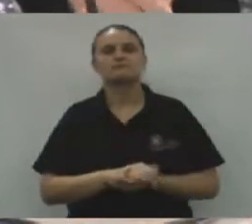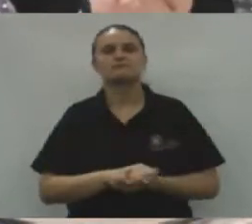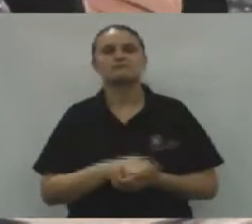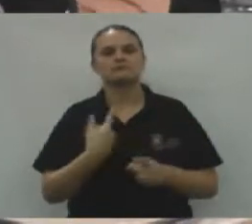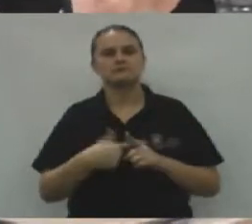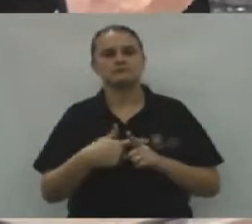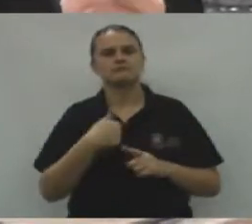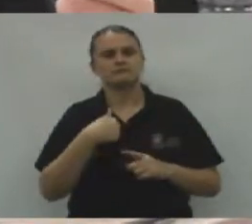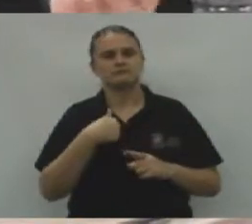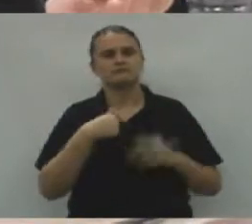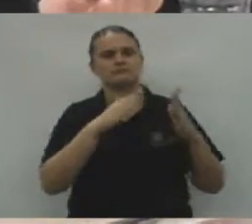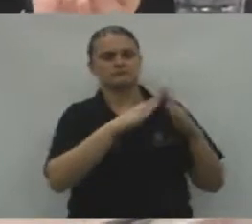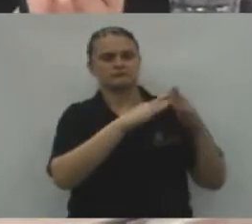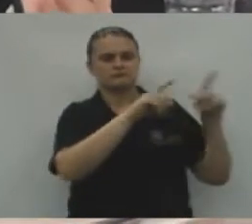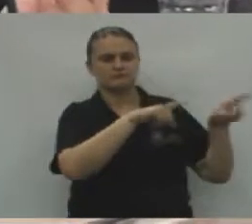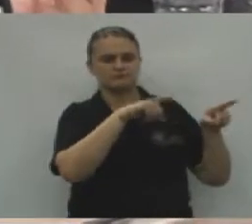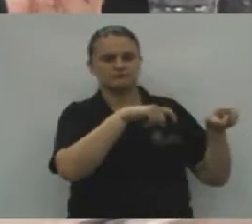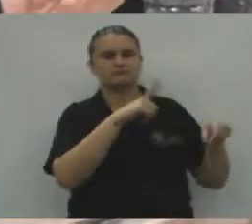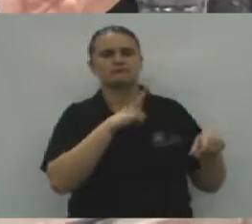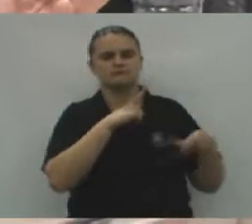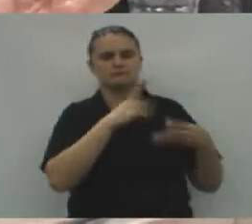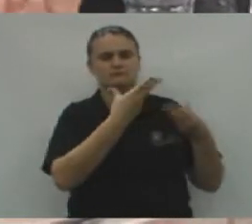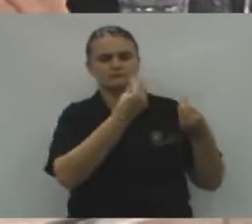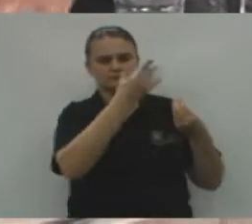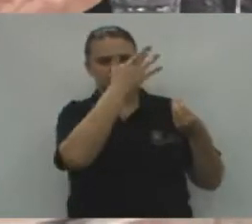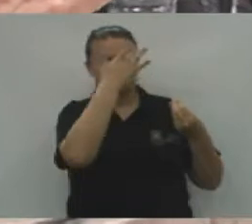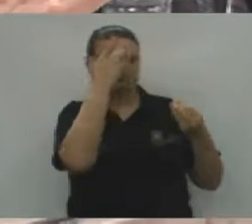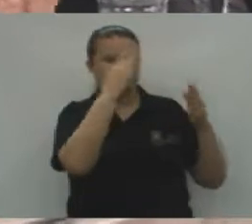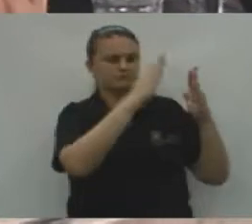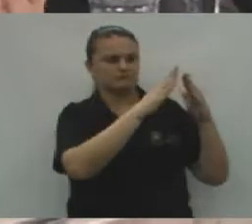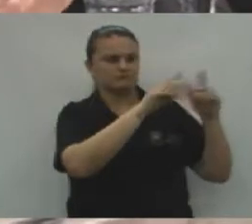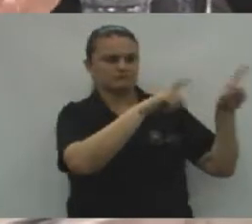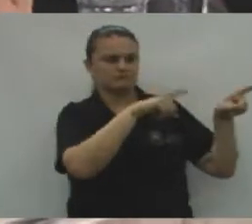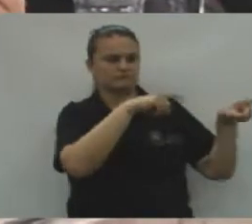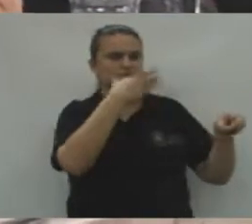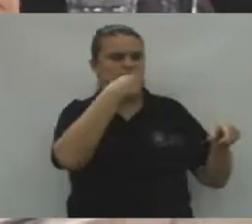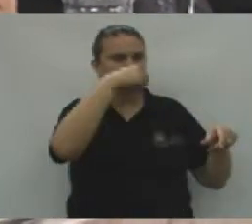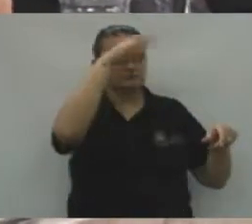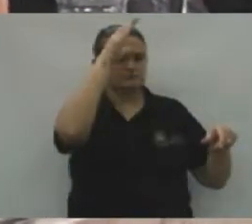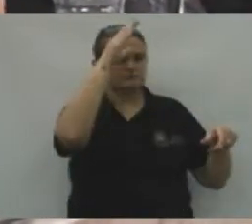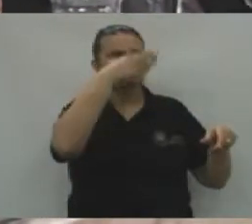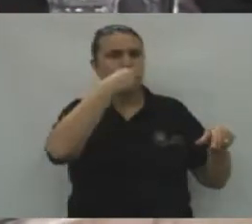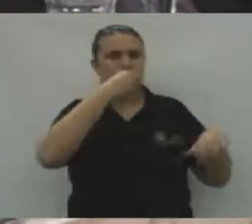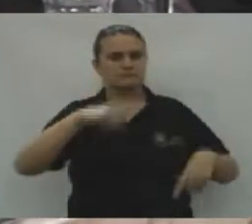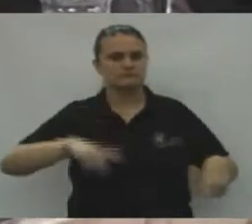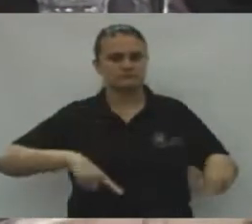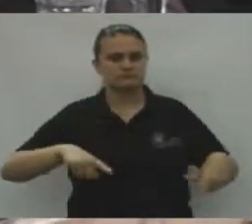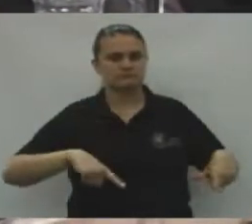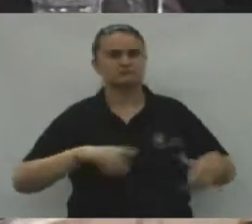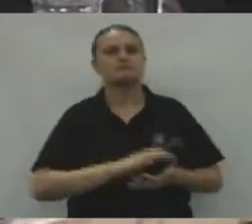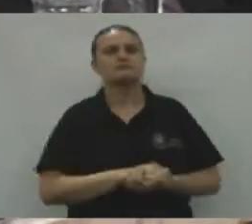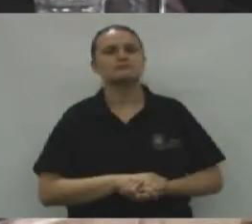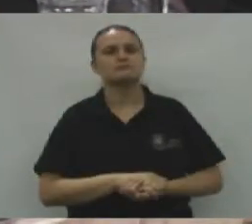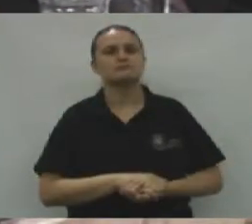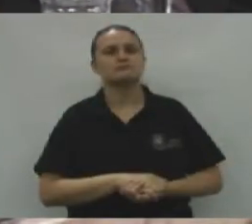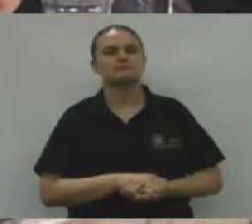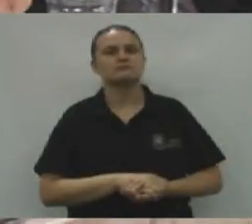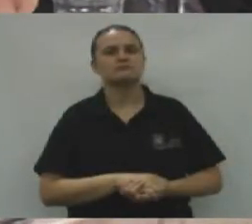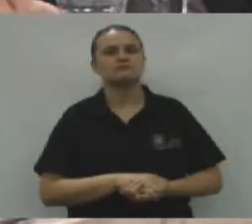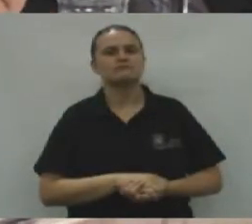eu sou de uma família que vem do interior também, tenho vários parentes lá, tenho tios e primos lá. Assim,